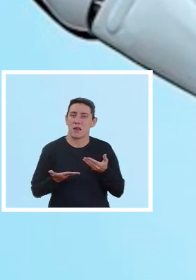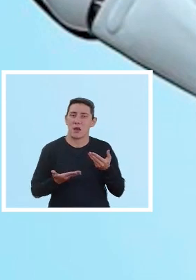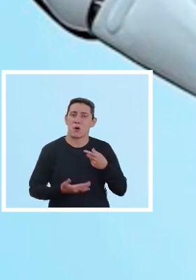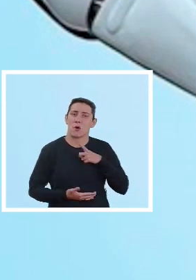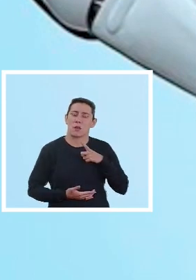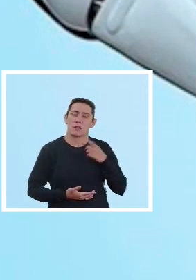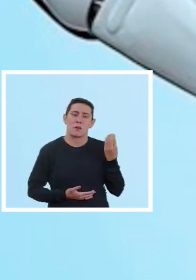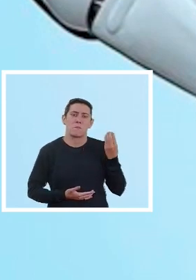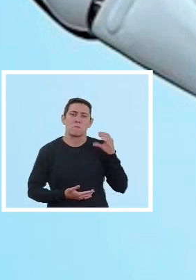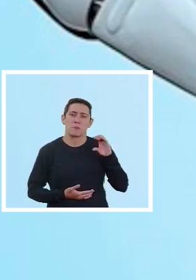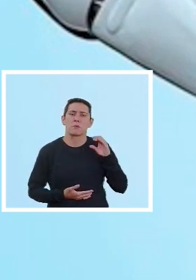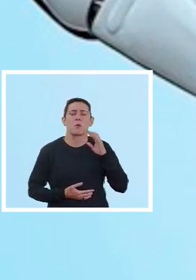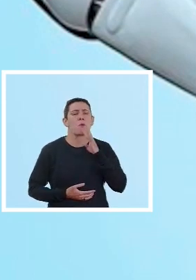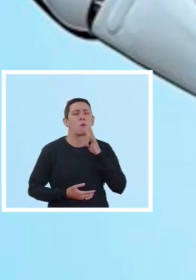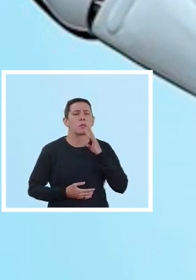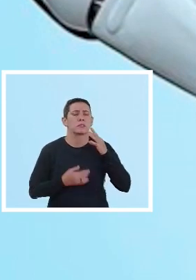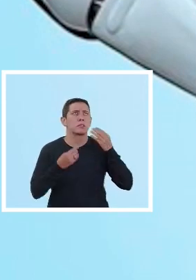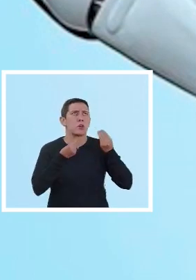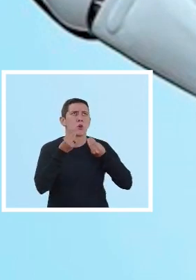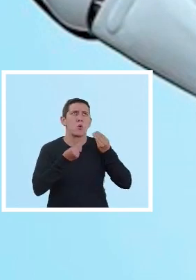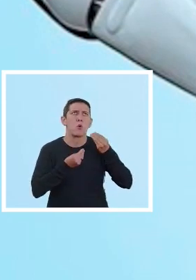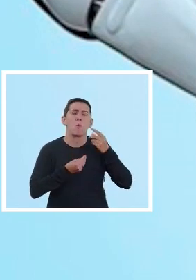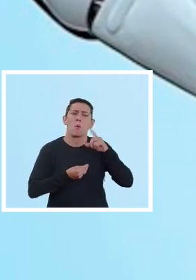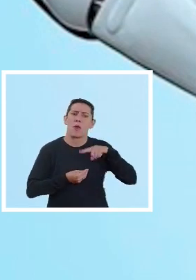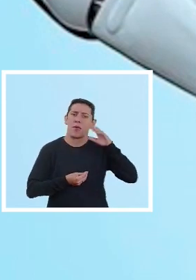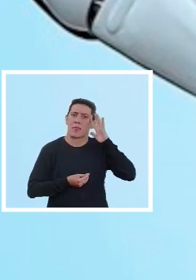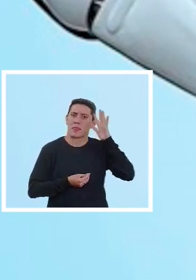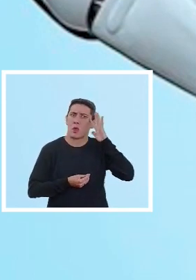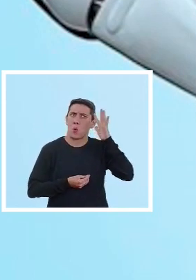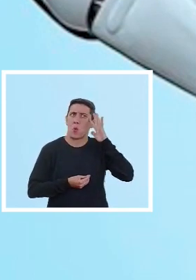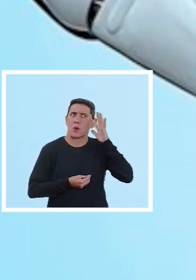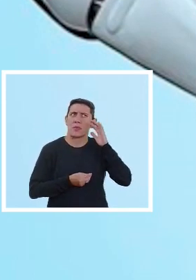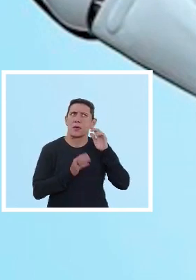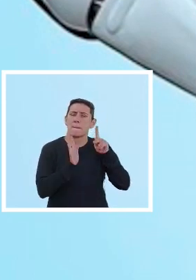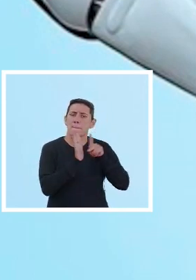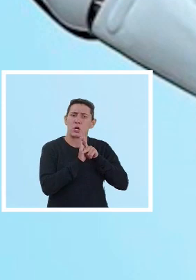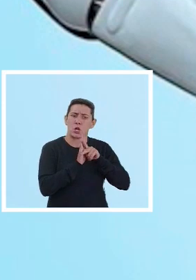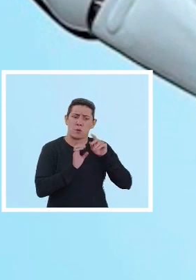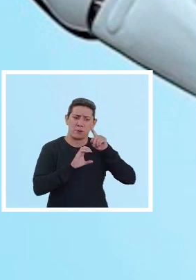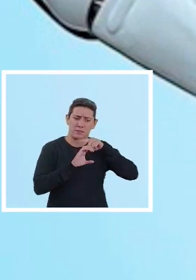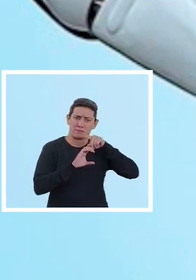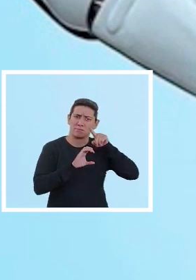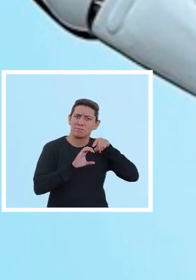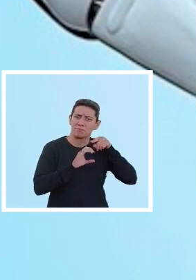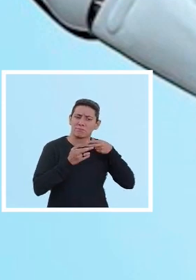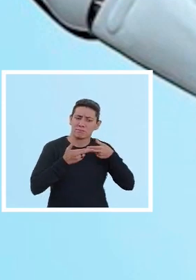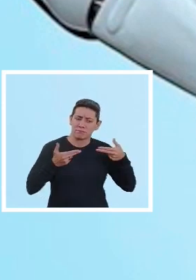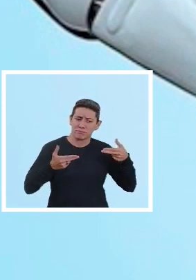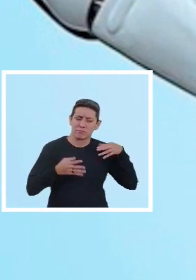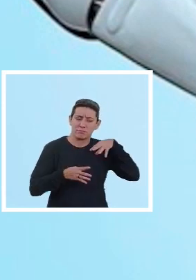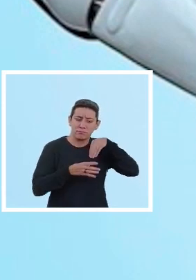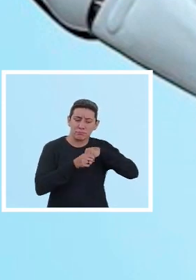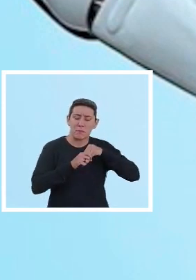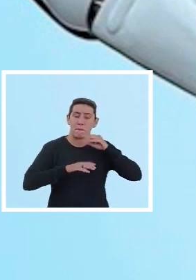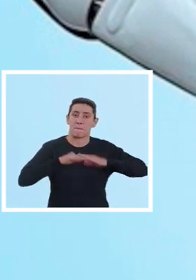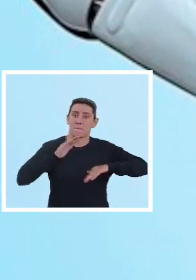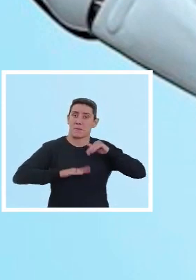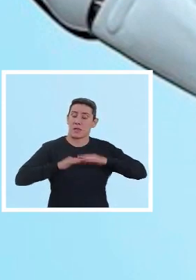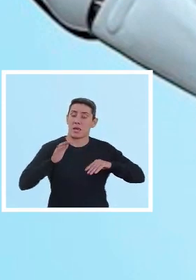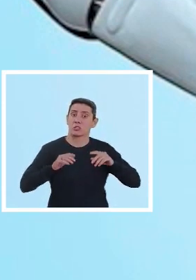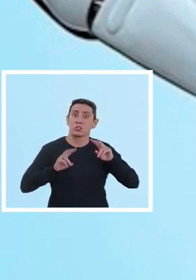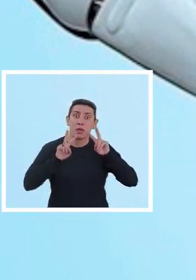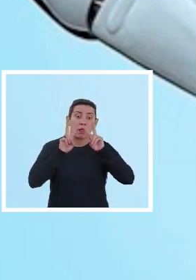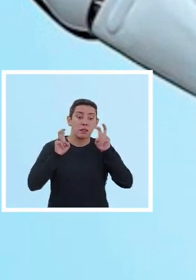conhecer aplicação da teoria científica da engenharia na prática a partir do relato sobre projetos de pesquisa desenvolvimento e inovação